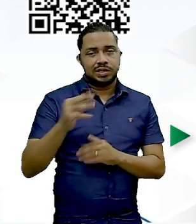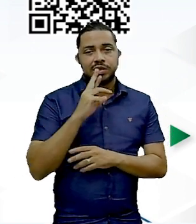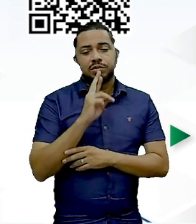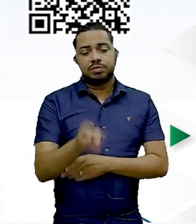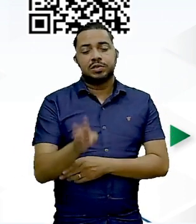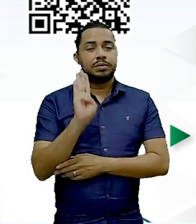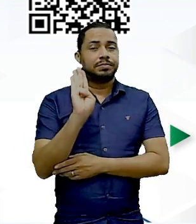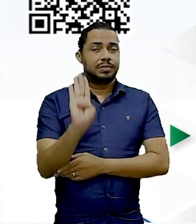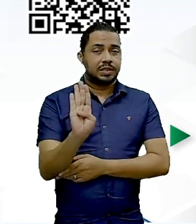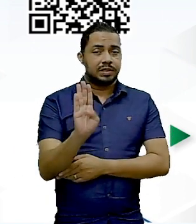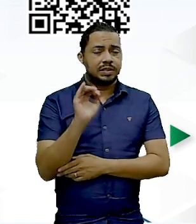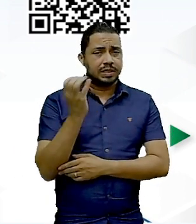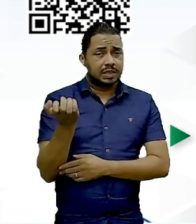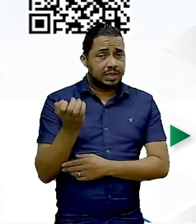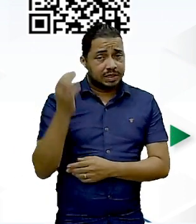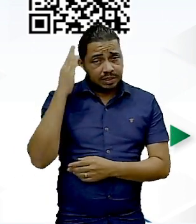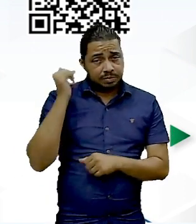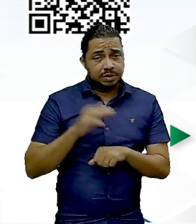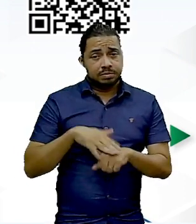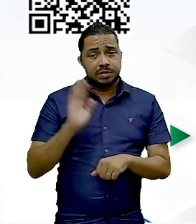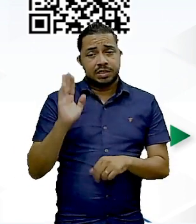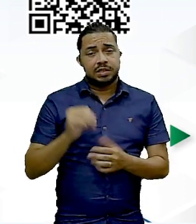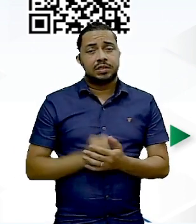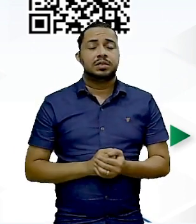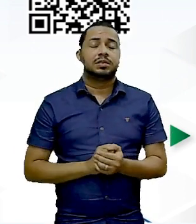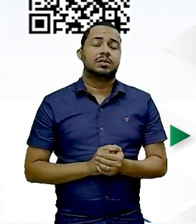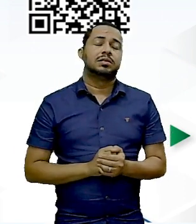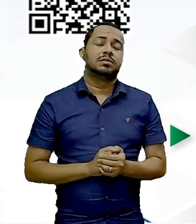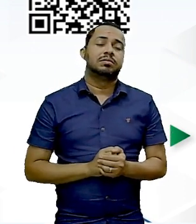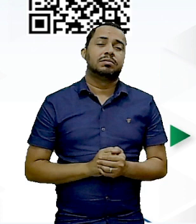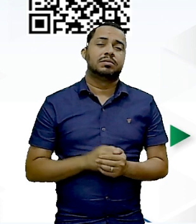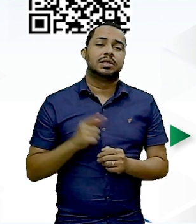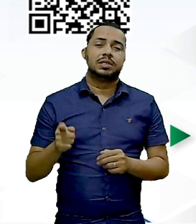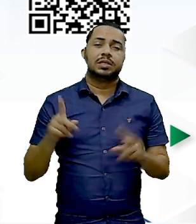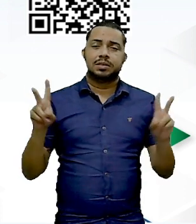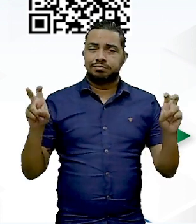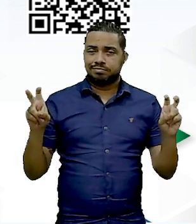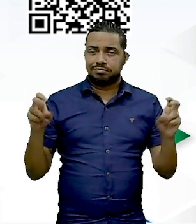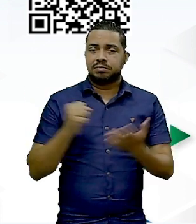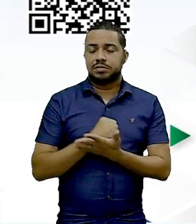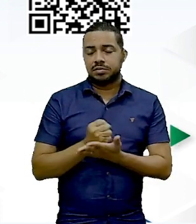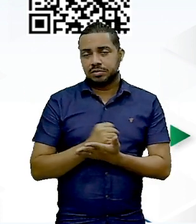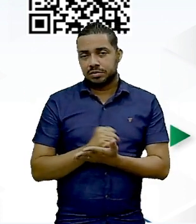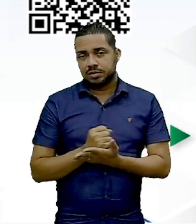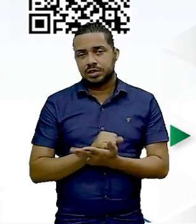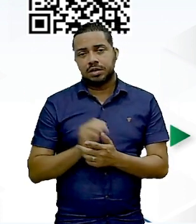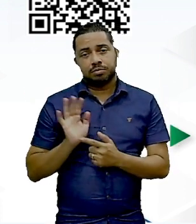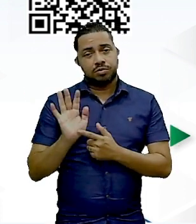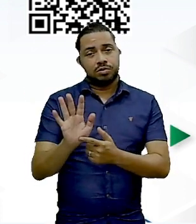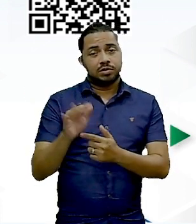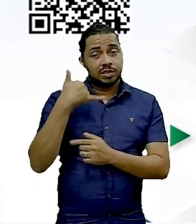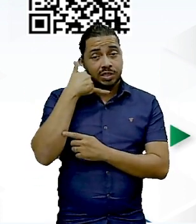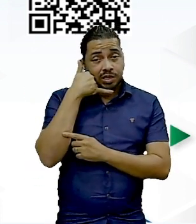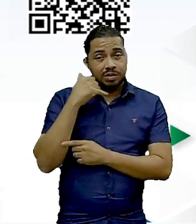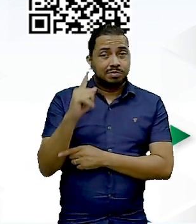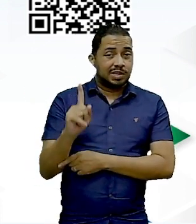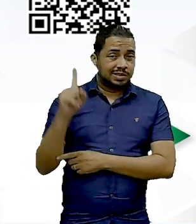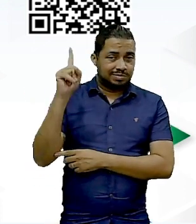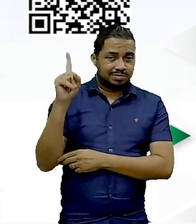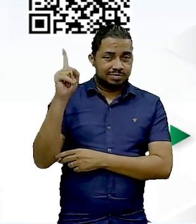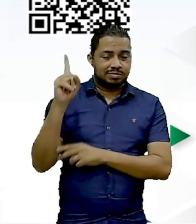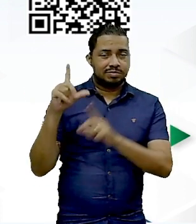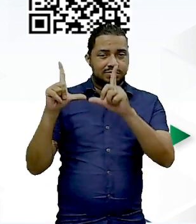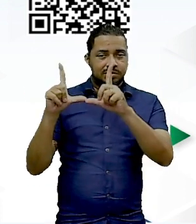B. Se você quiser saber mais um pouquinho sobre ela, sobre essa gamificação, aponta a câmera do teu celular para esse QR Code